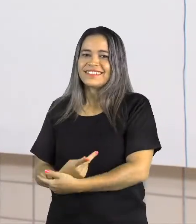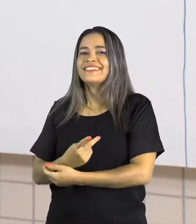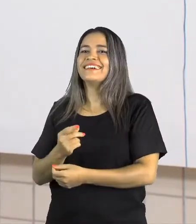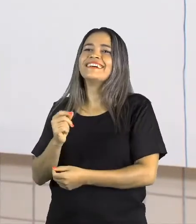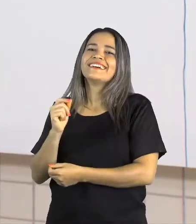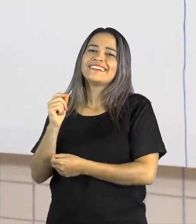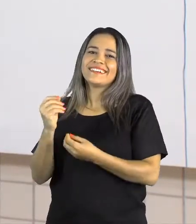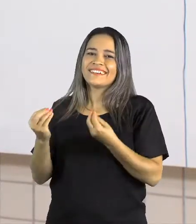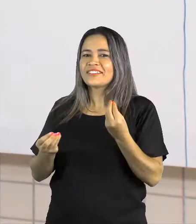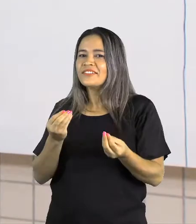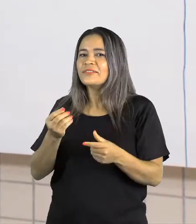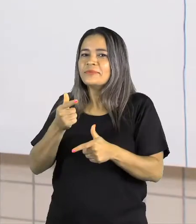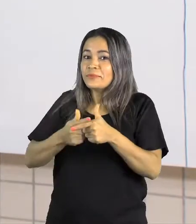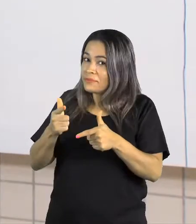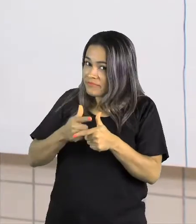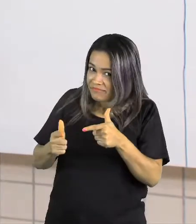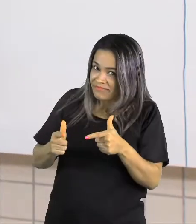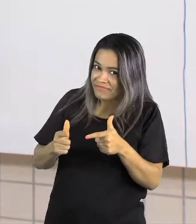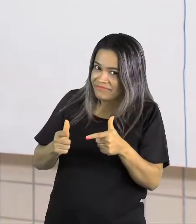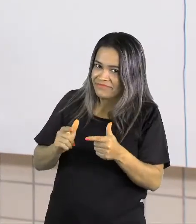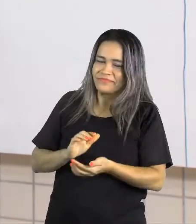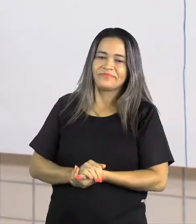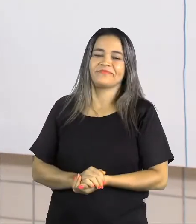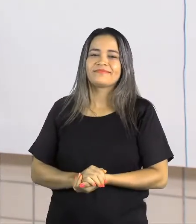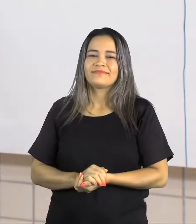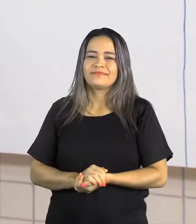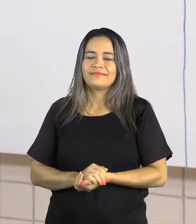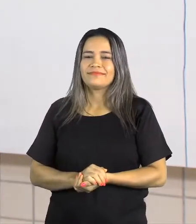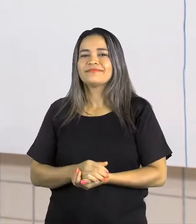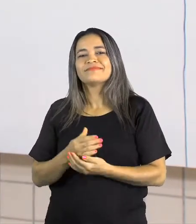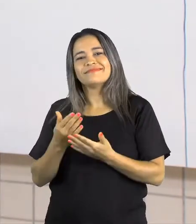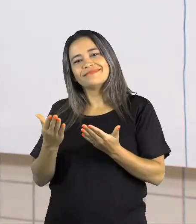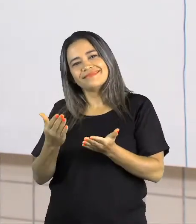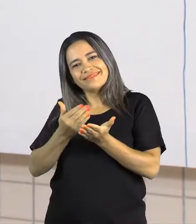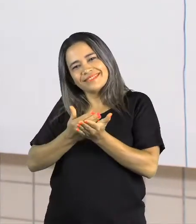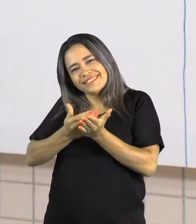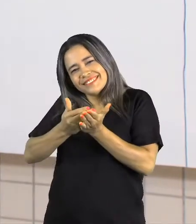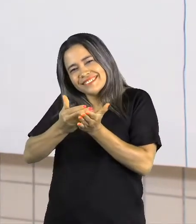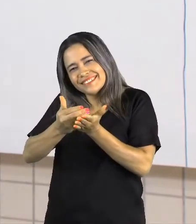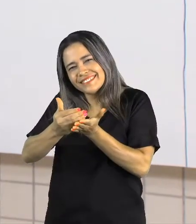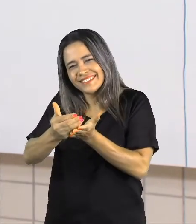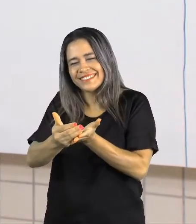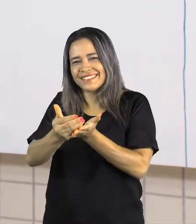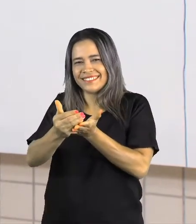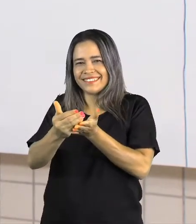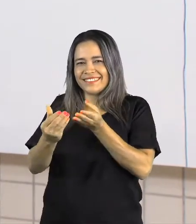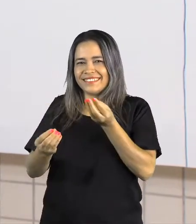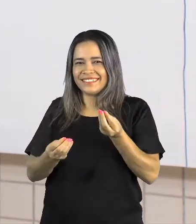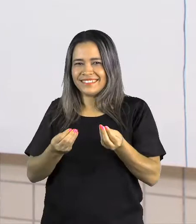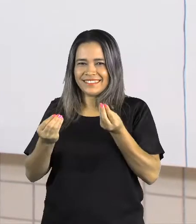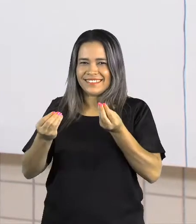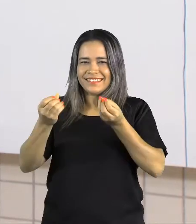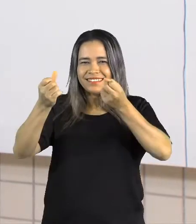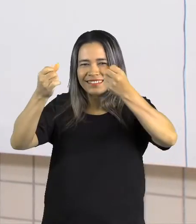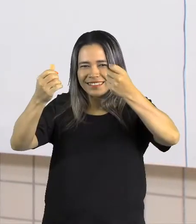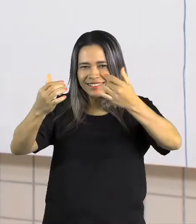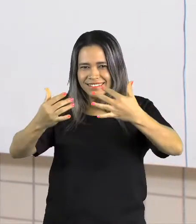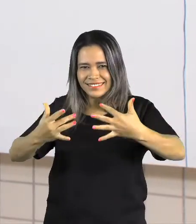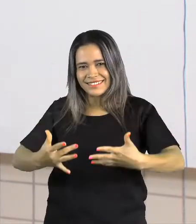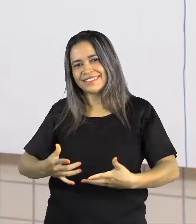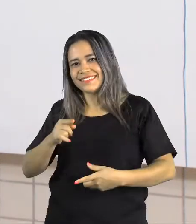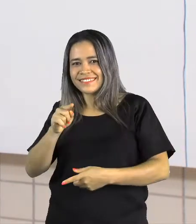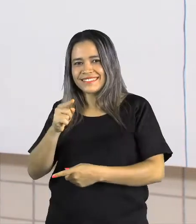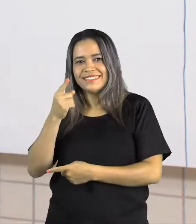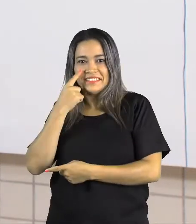qual é o problema. Certo? Isso aqui você já inicia contando aquilo que você